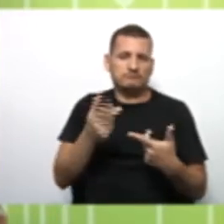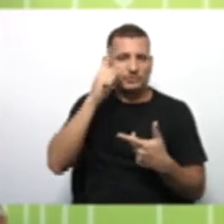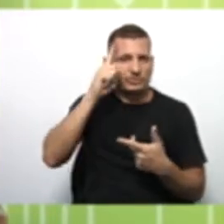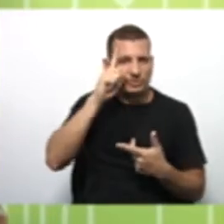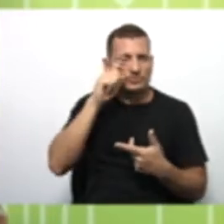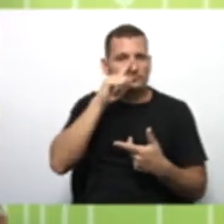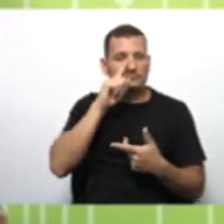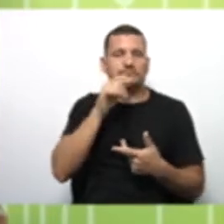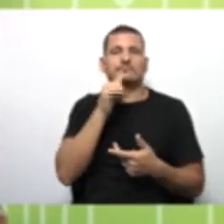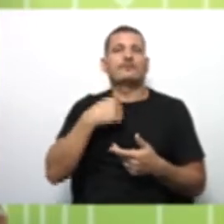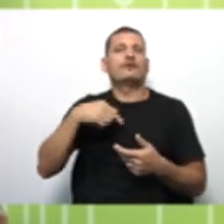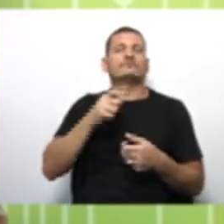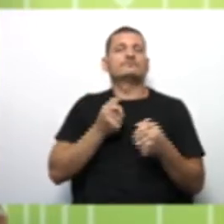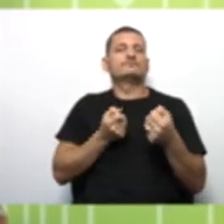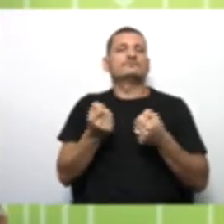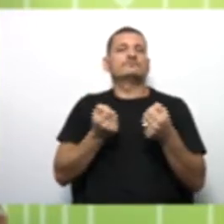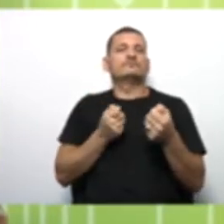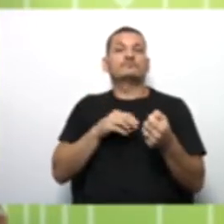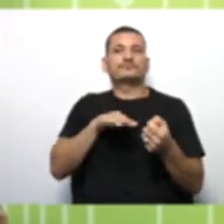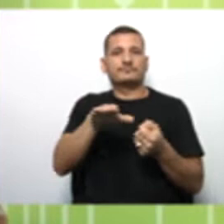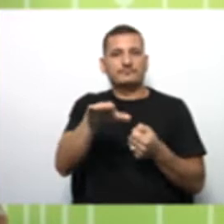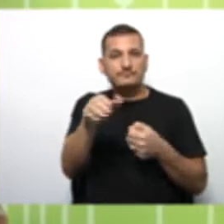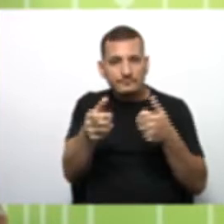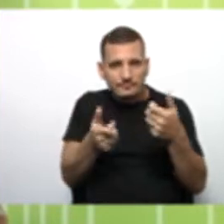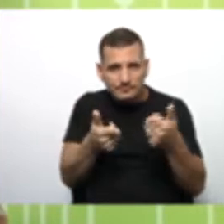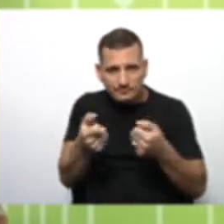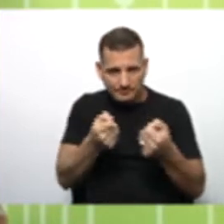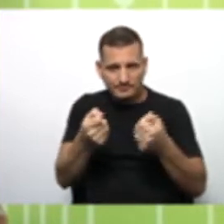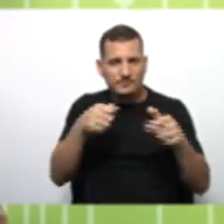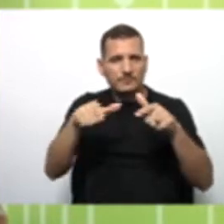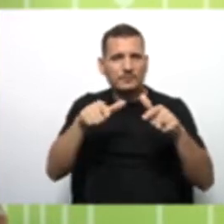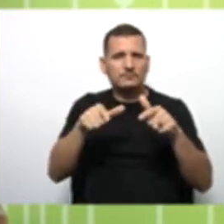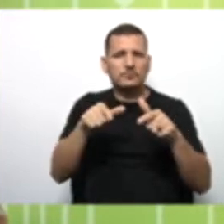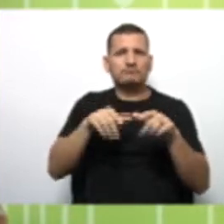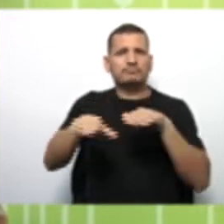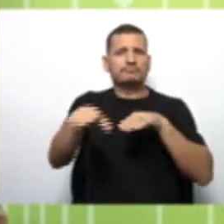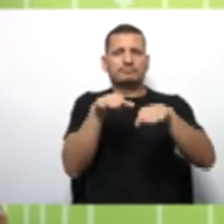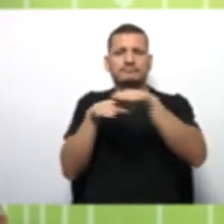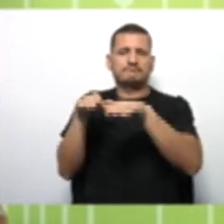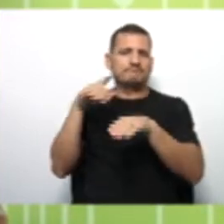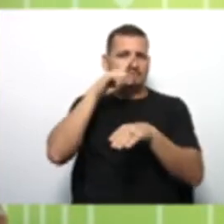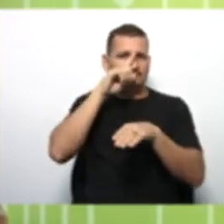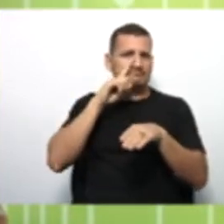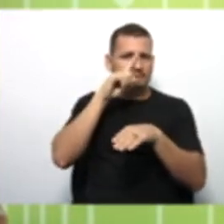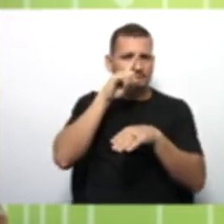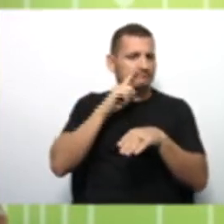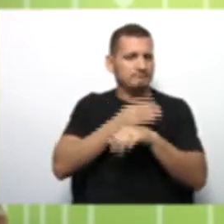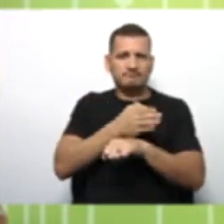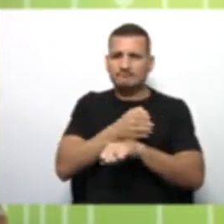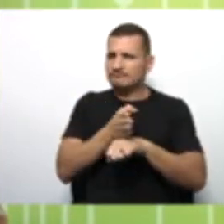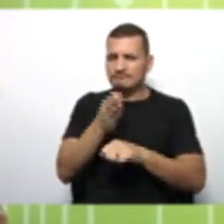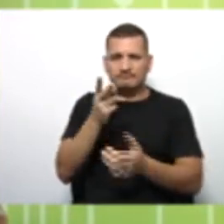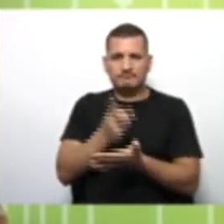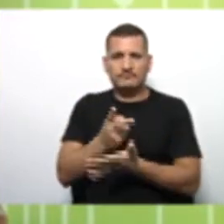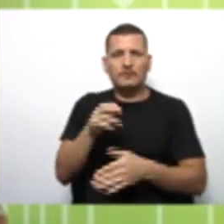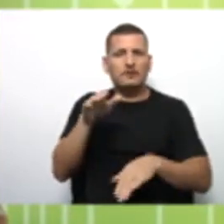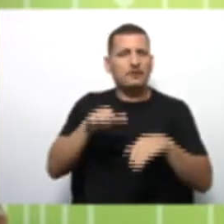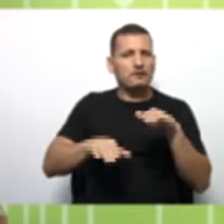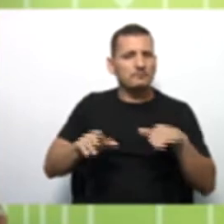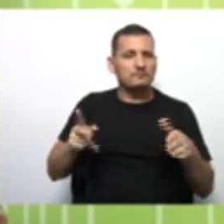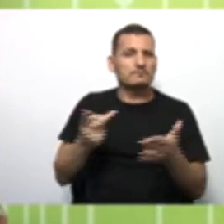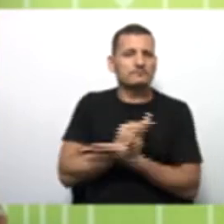dirigir, vai para o trabalho, o trânsito é um risco constante. Várias variáveis, né? Algumas coisas que